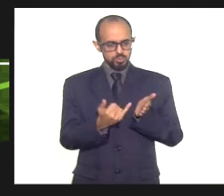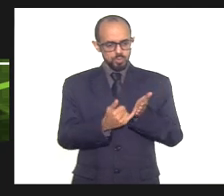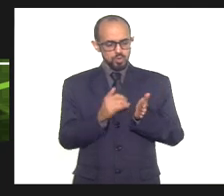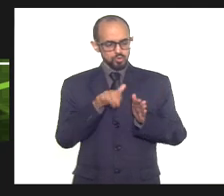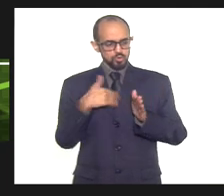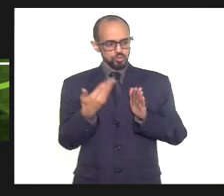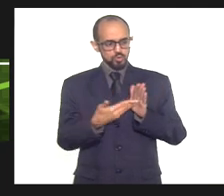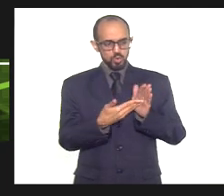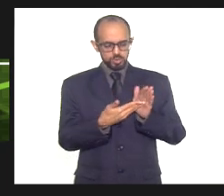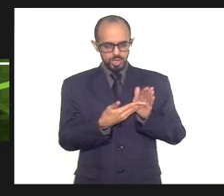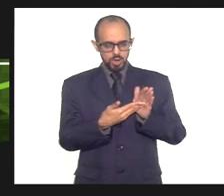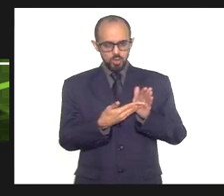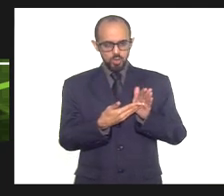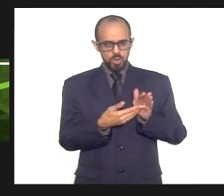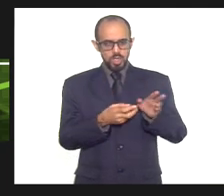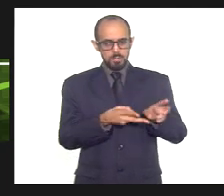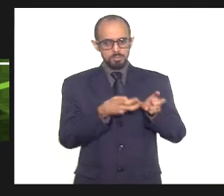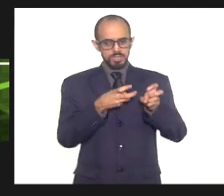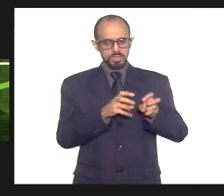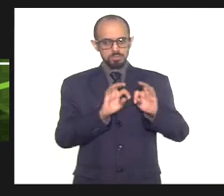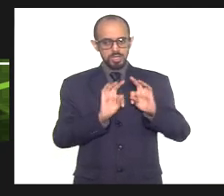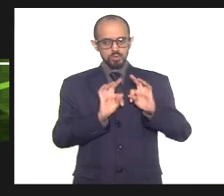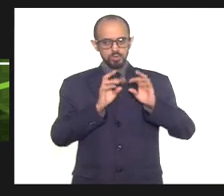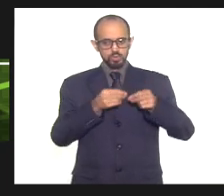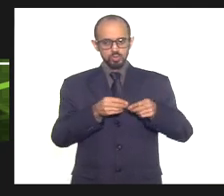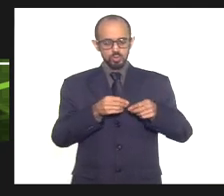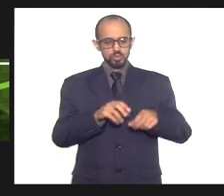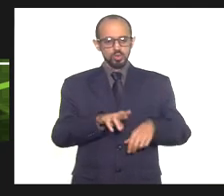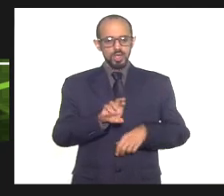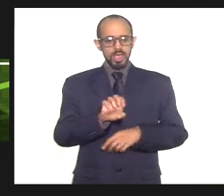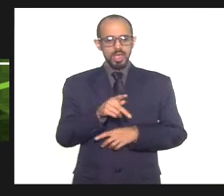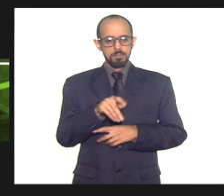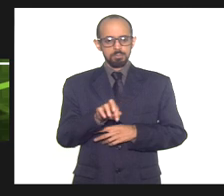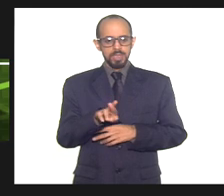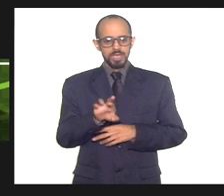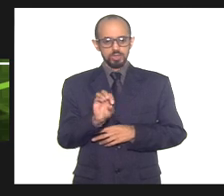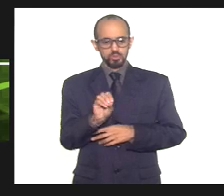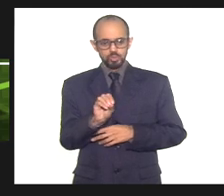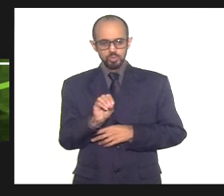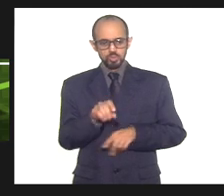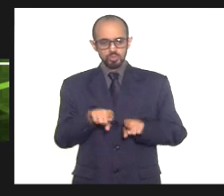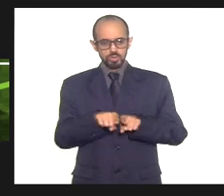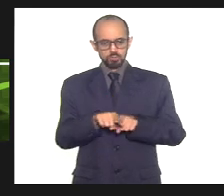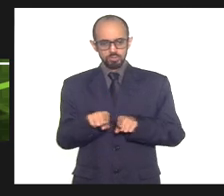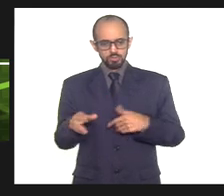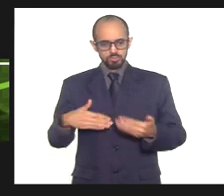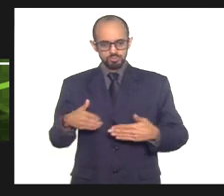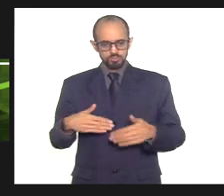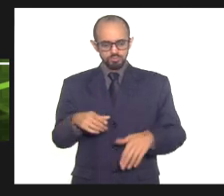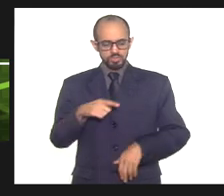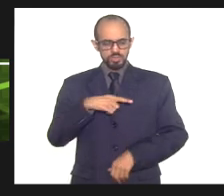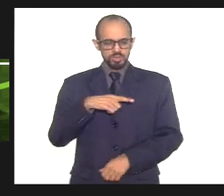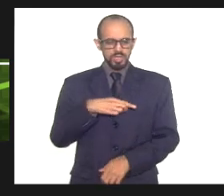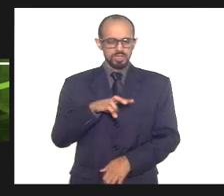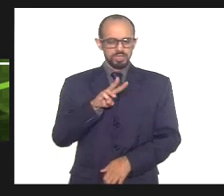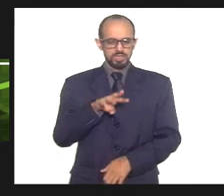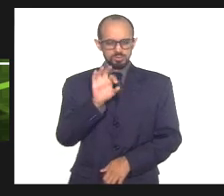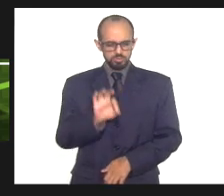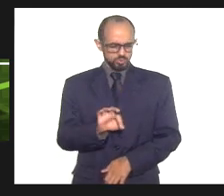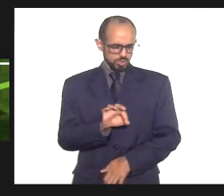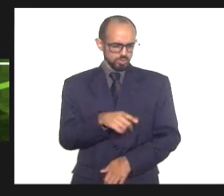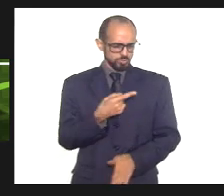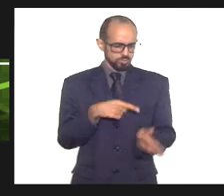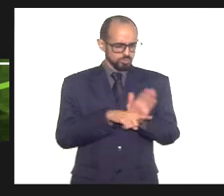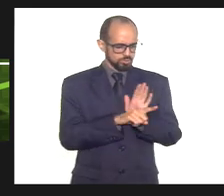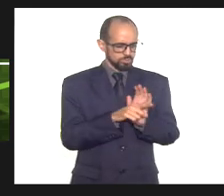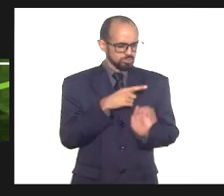já considerado o repeto industrialização, que prevê a alíquota mínima de 3 pontos percentuais?